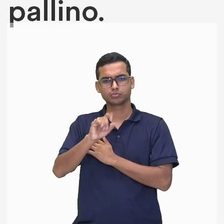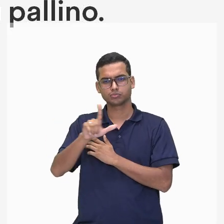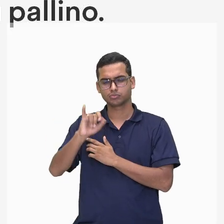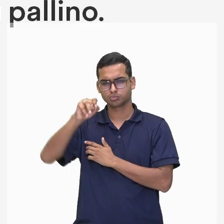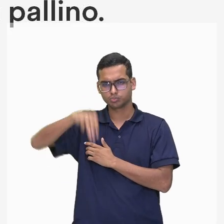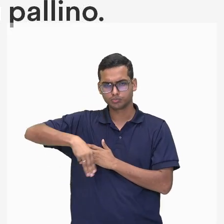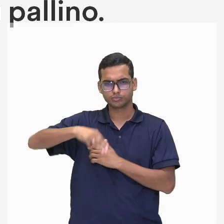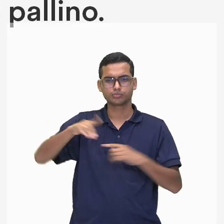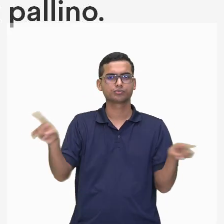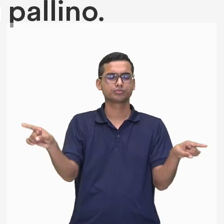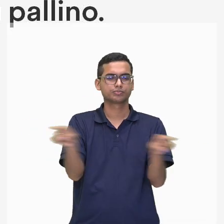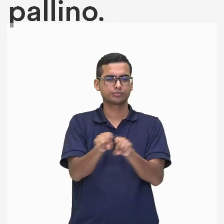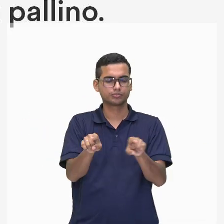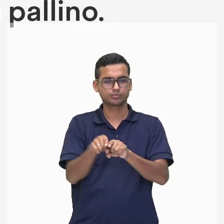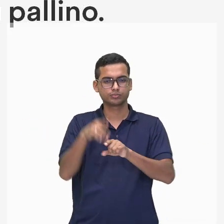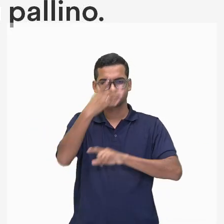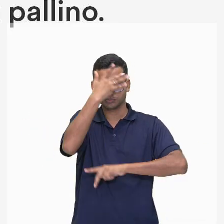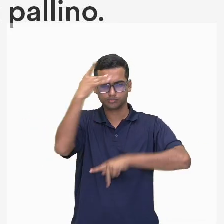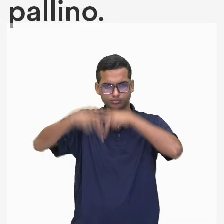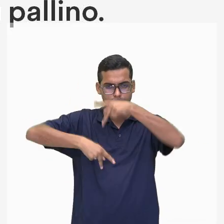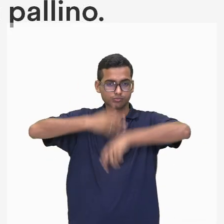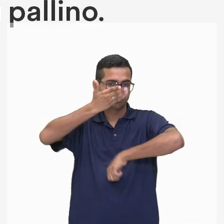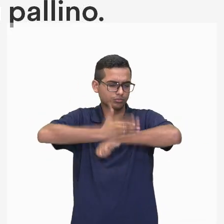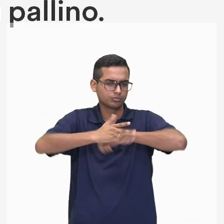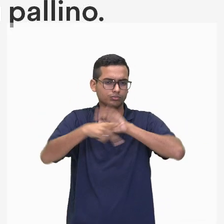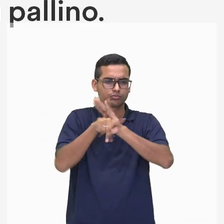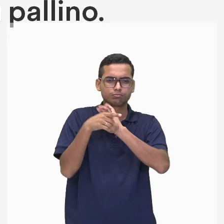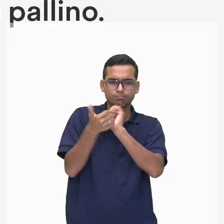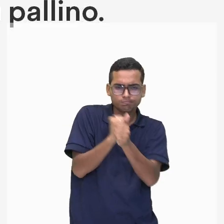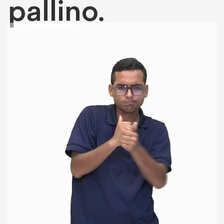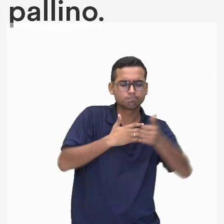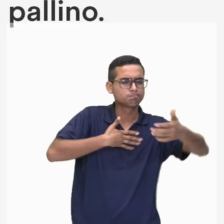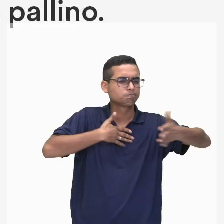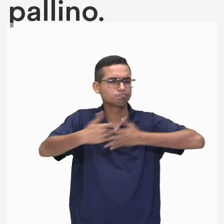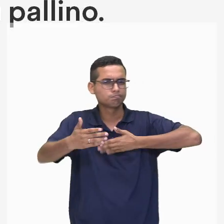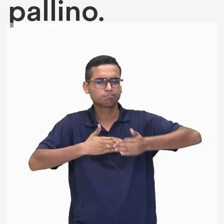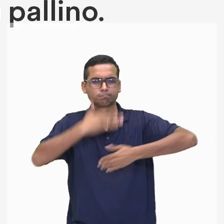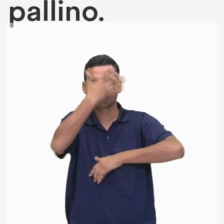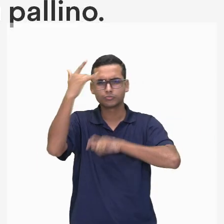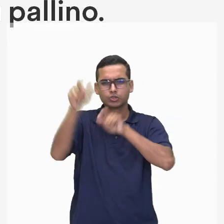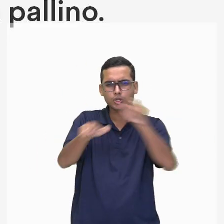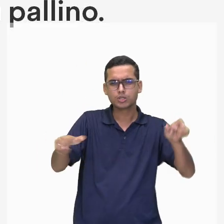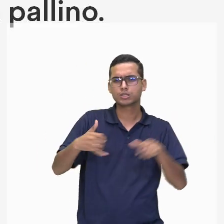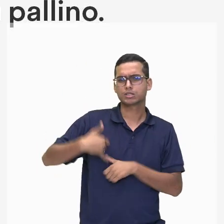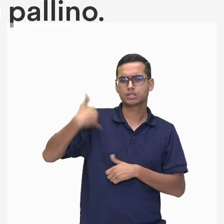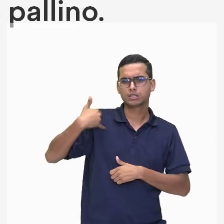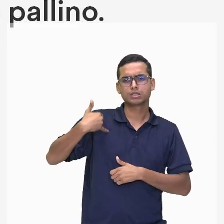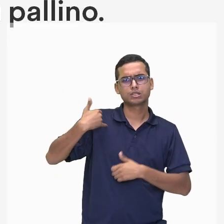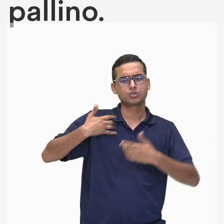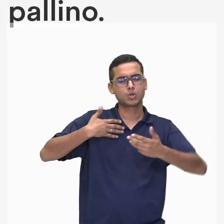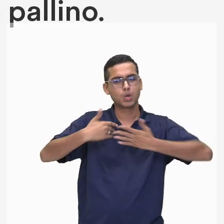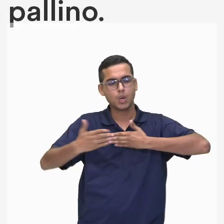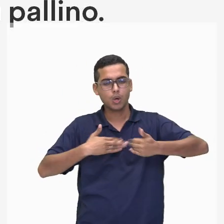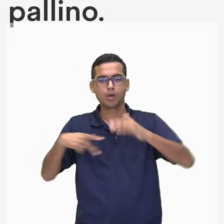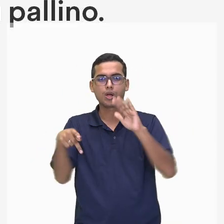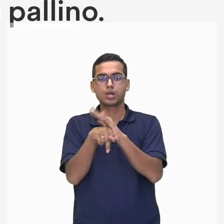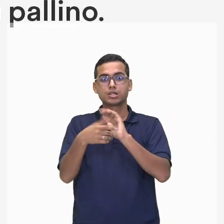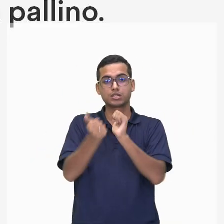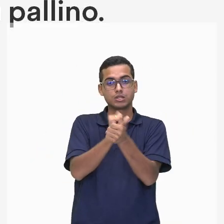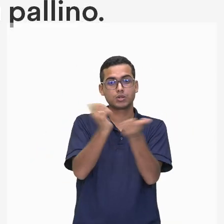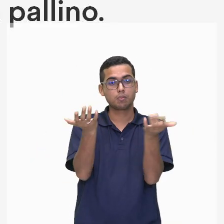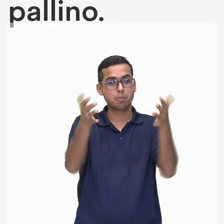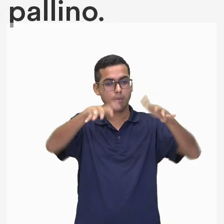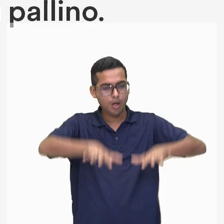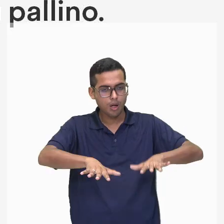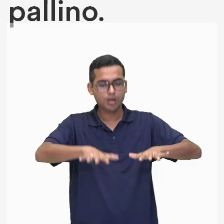O público que pratica esse esporte, né, pode ser qualquer pessoa, porque ele é um esporte inclusivo, praticado por pessoas